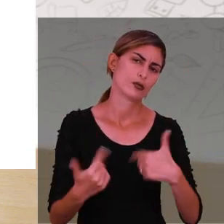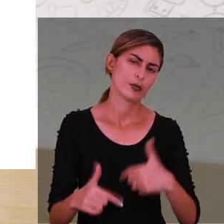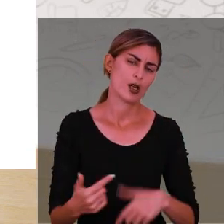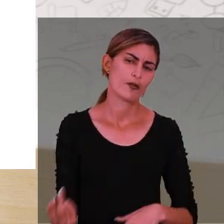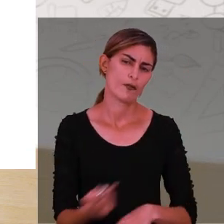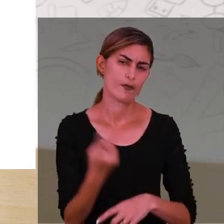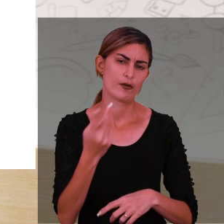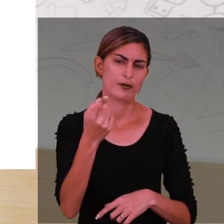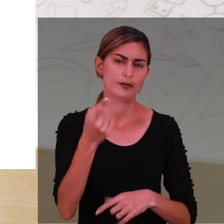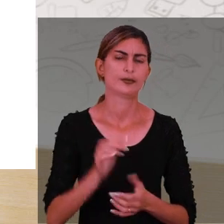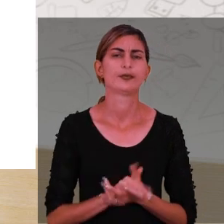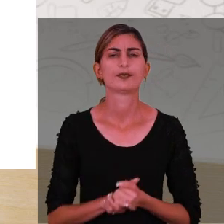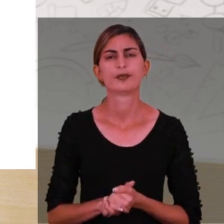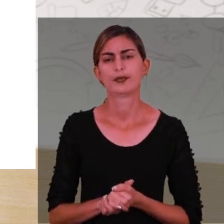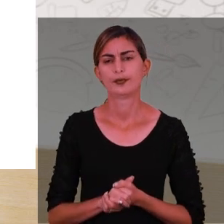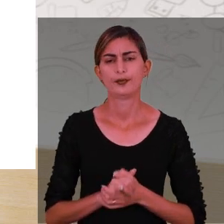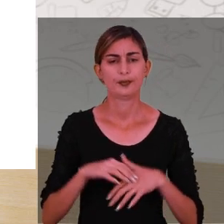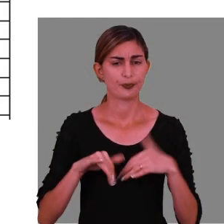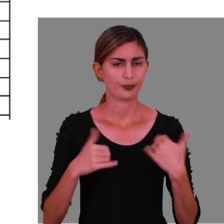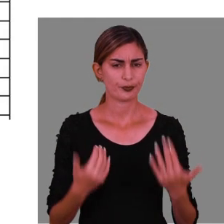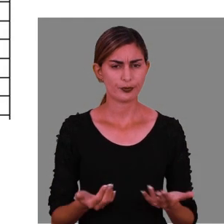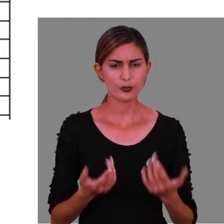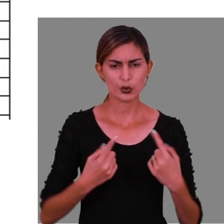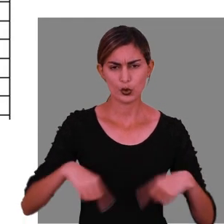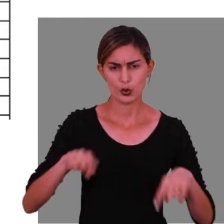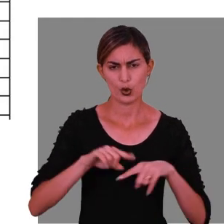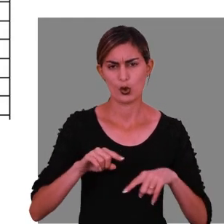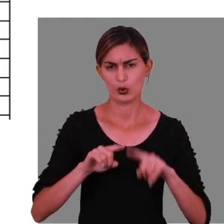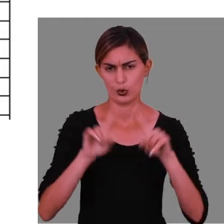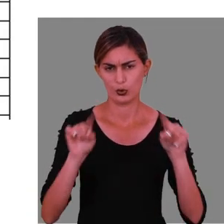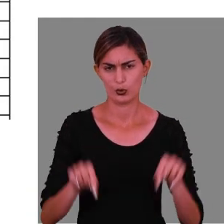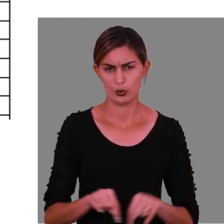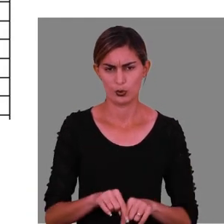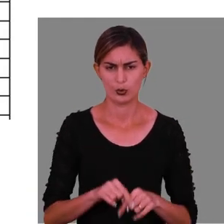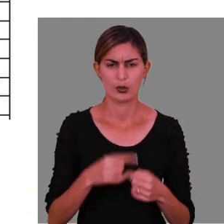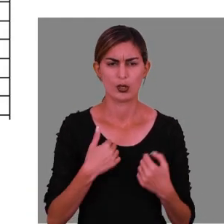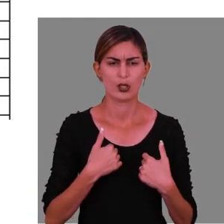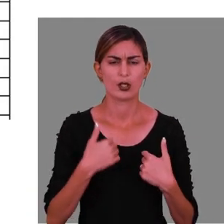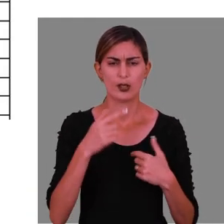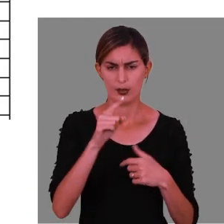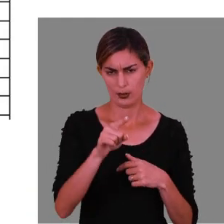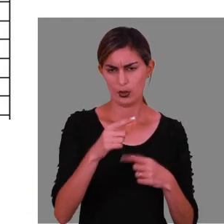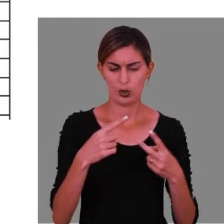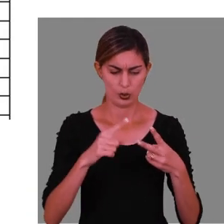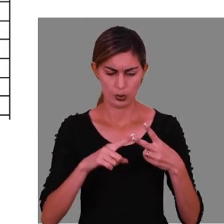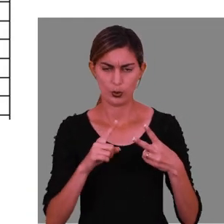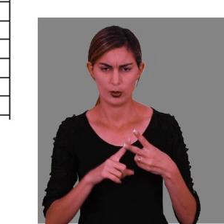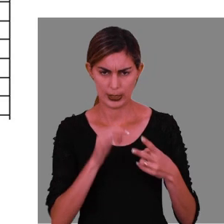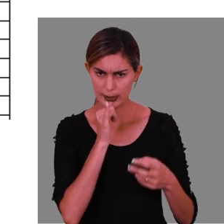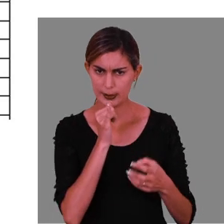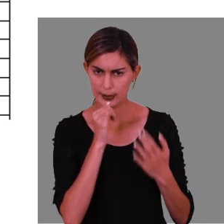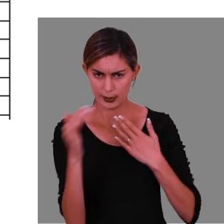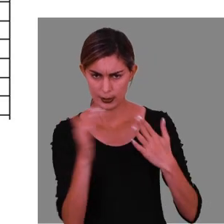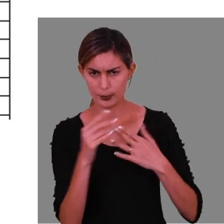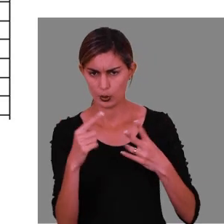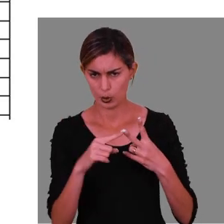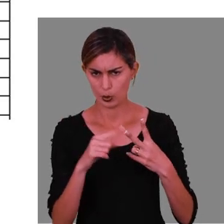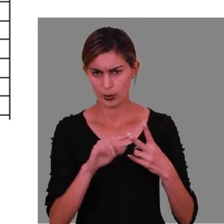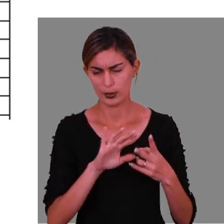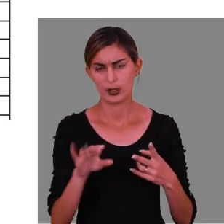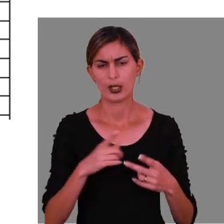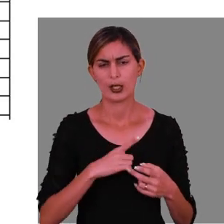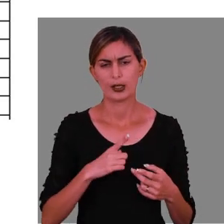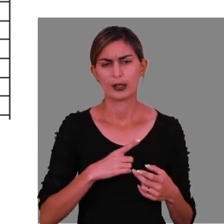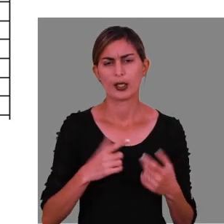que acabamos de calcular. Então, nosso quadro 1, considerando essa situação 2, de forma